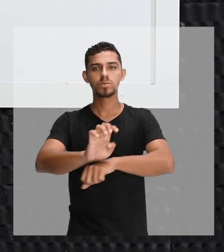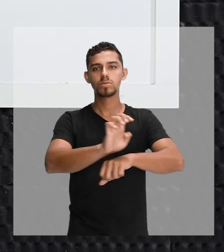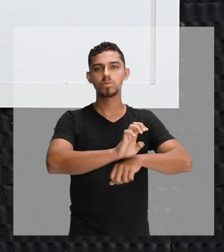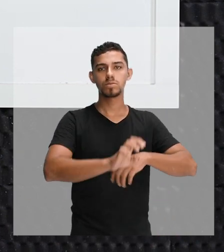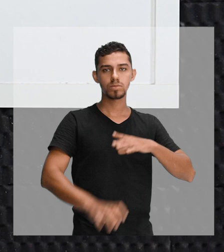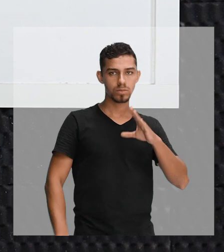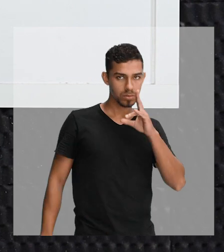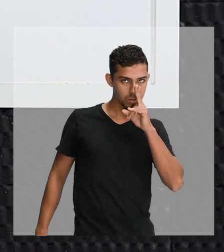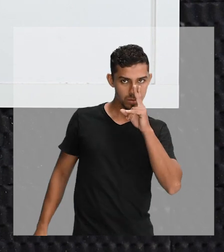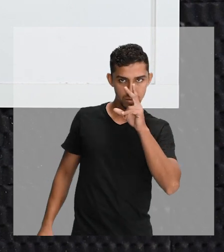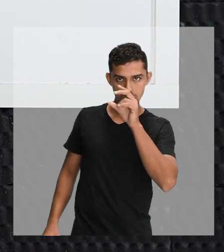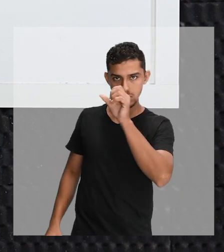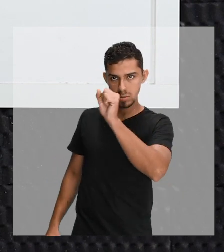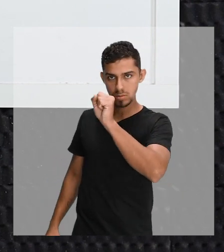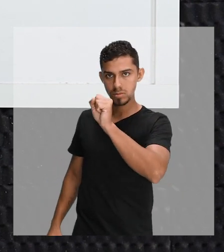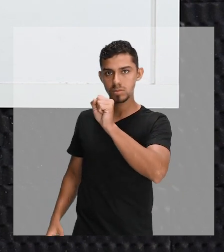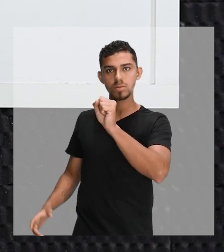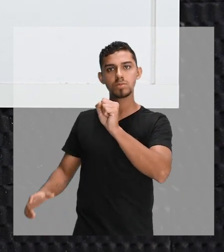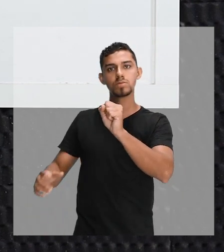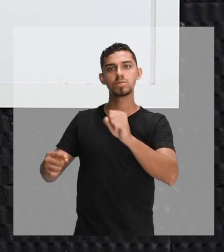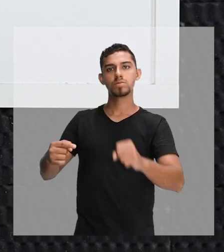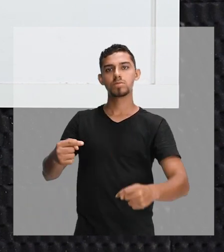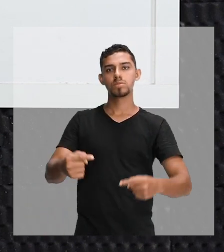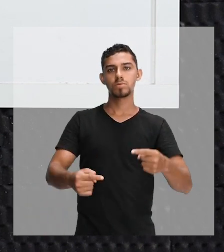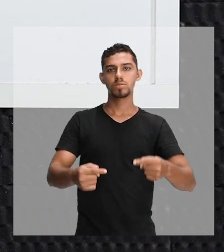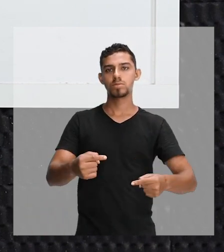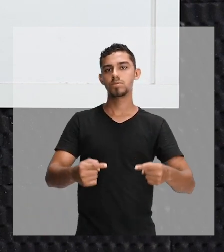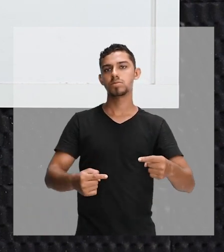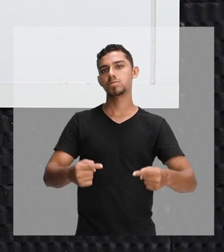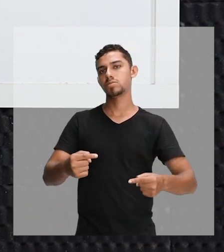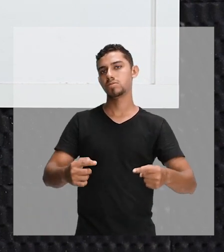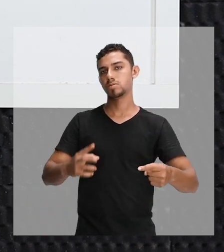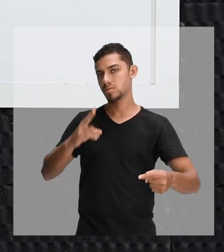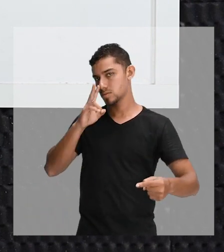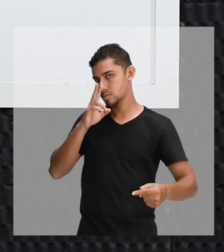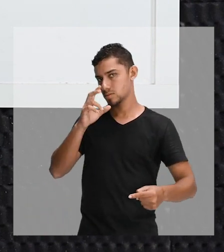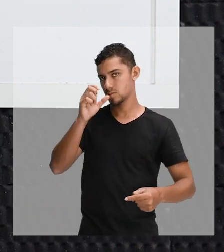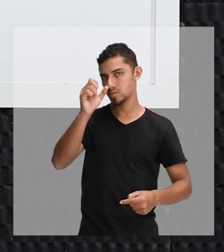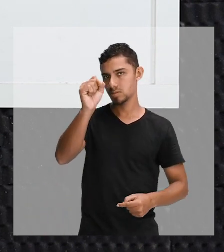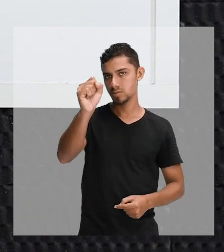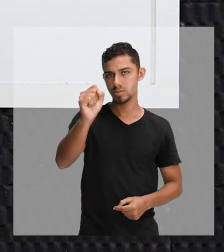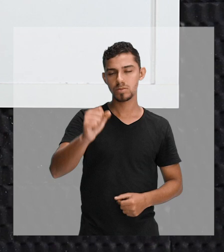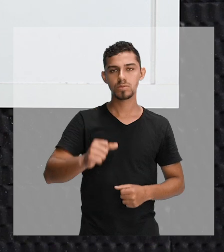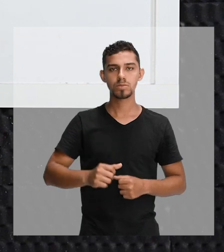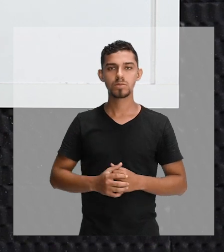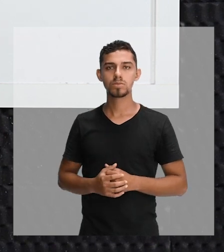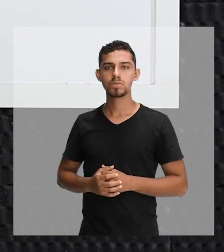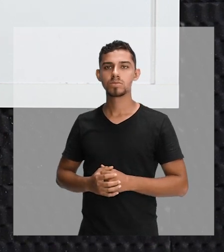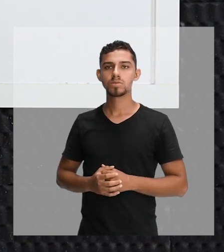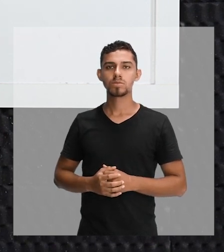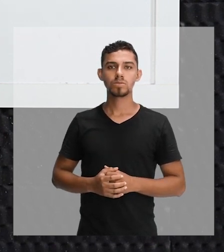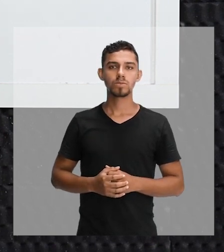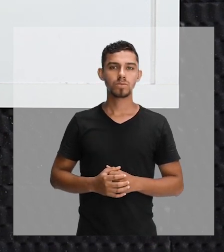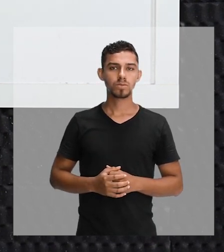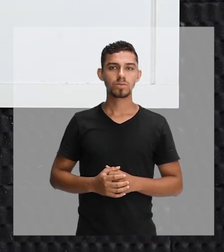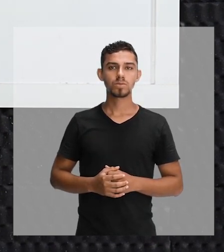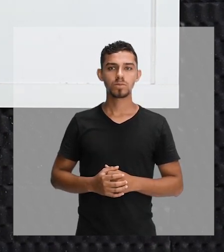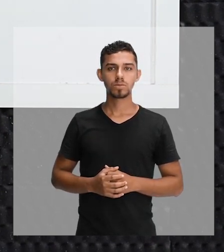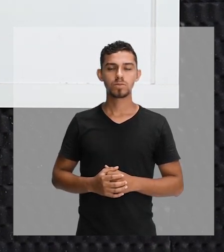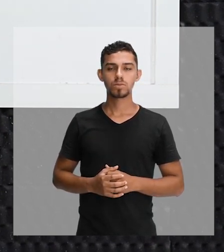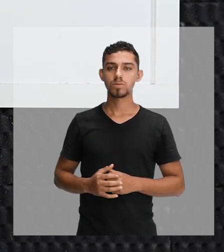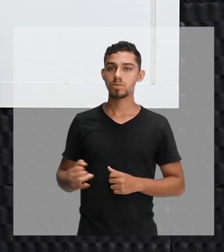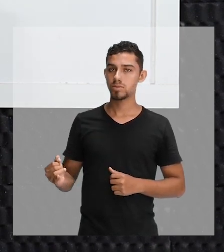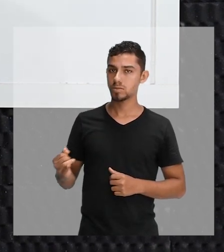ó, o Estado e o poder, certo? Olha aqui. É muito interessante